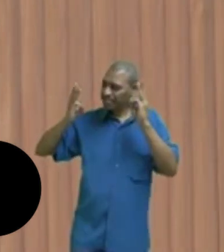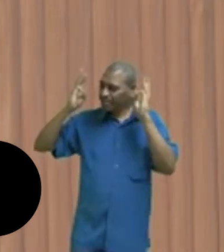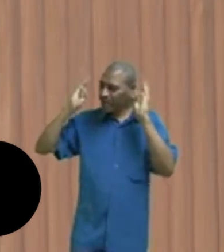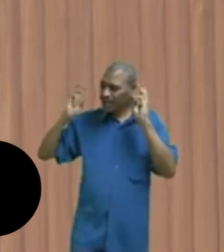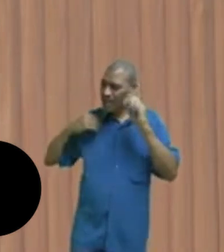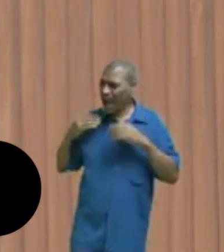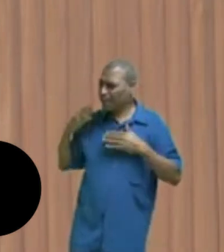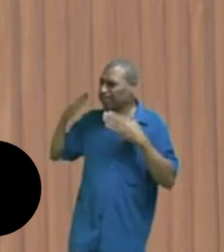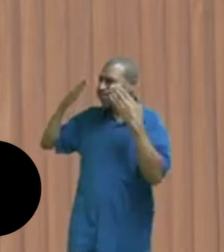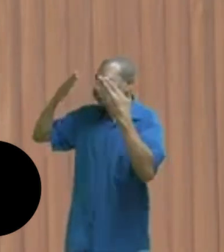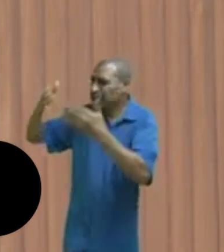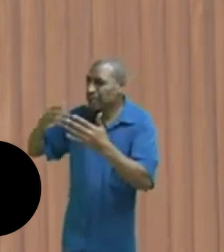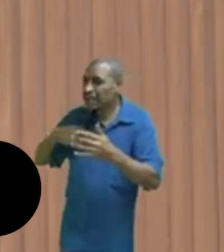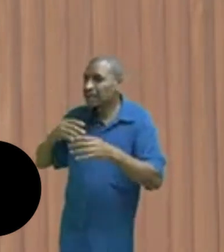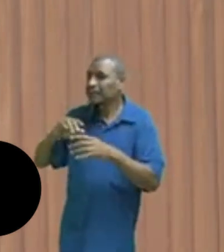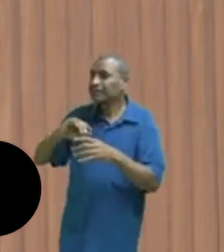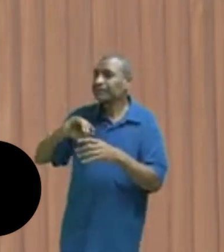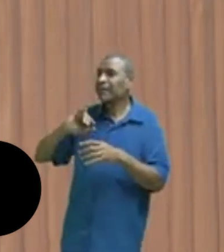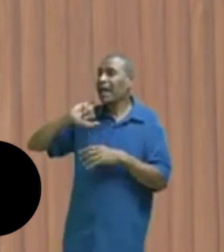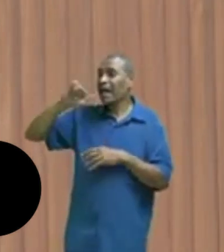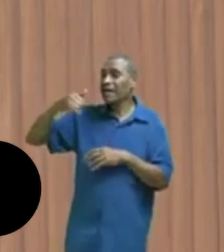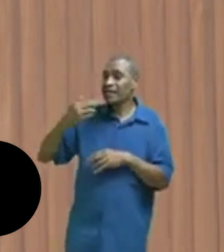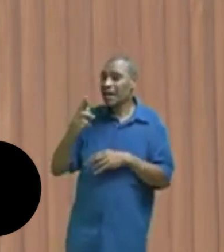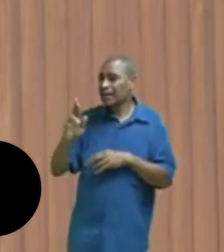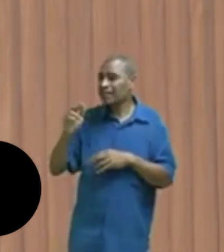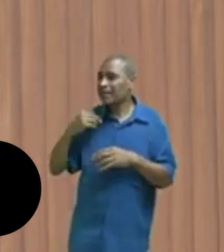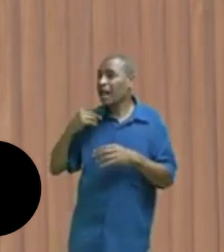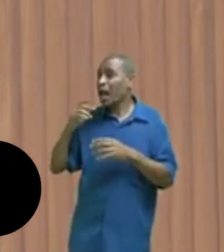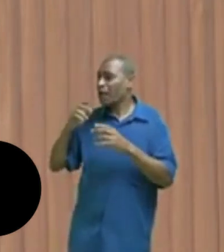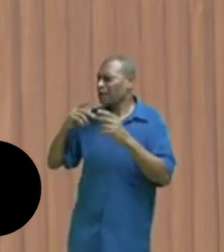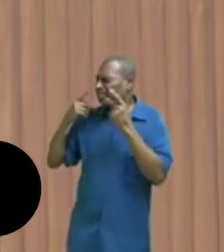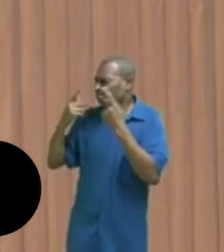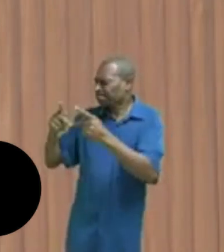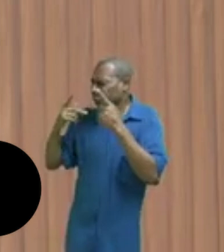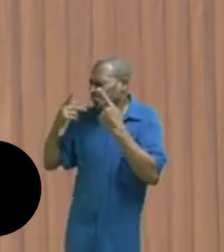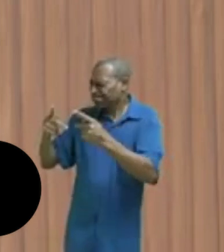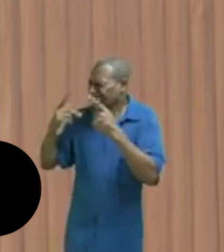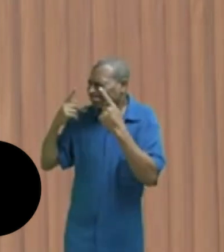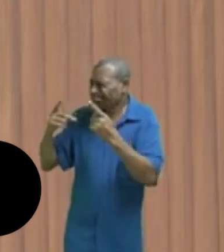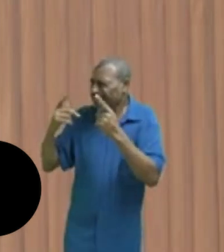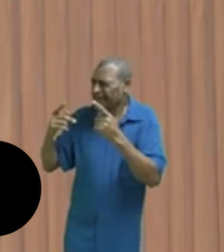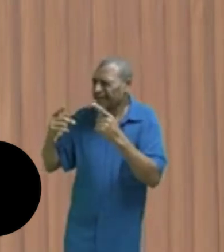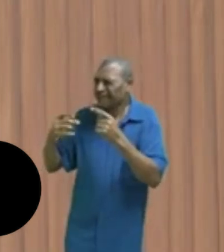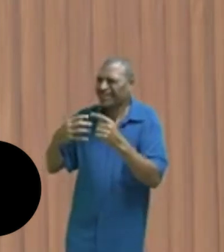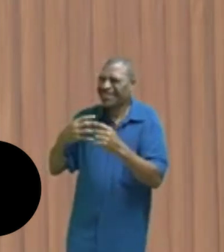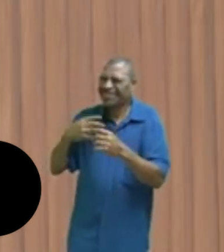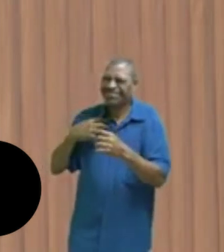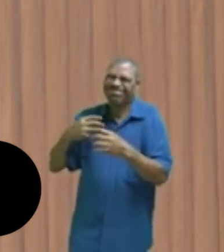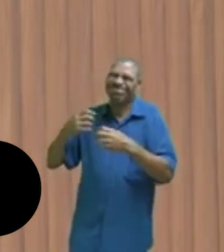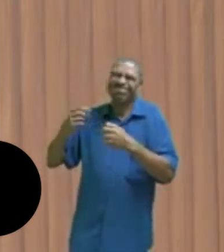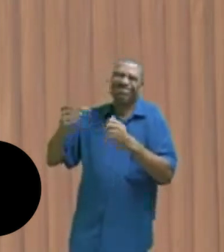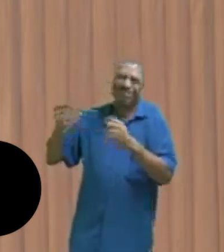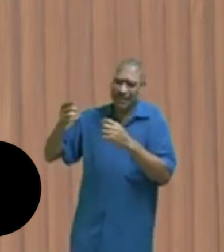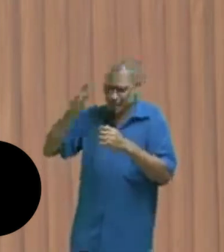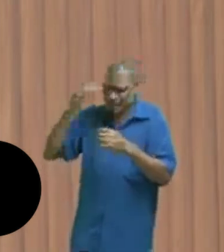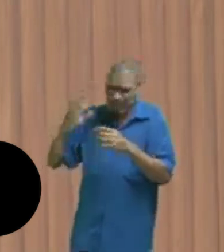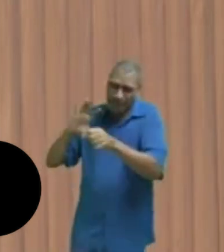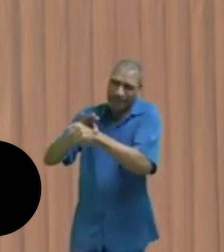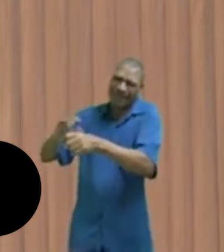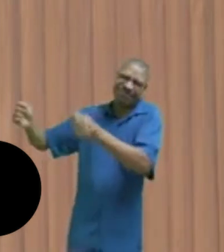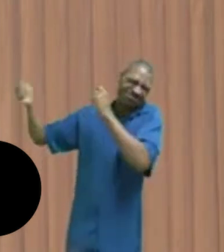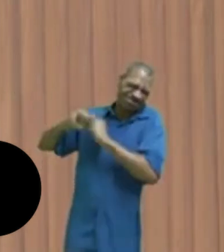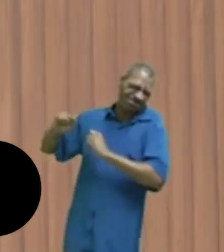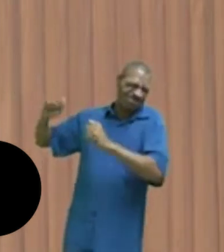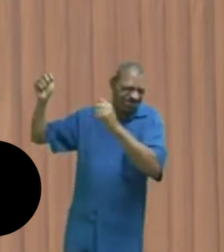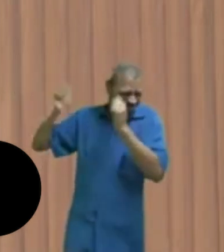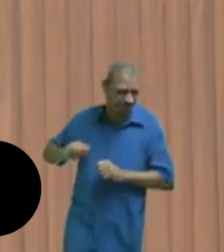mas quanto mais ele ia, mais ele era afrontado, mais ele era humilhado, mais ele apanhava. E há um